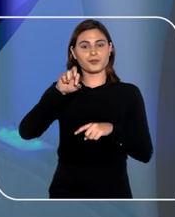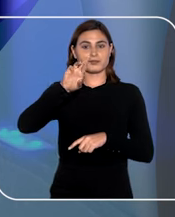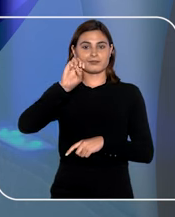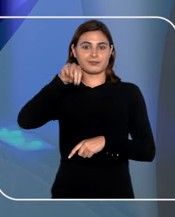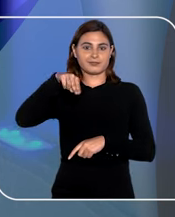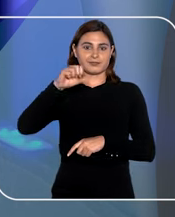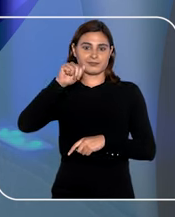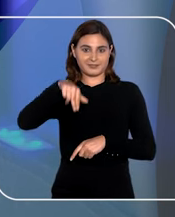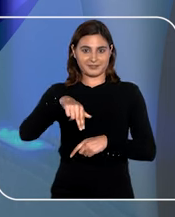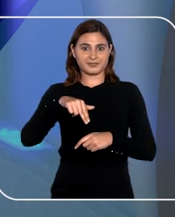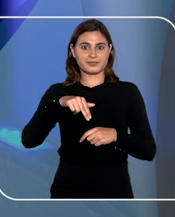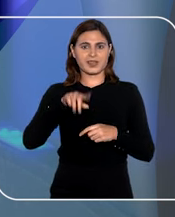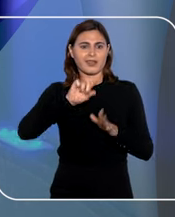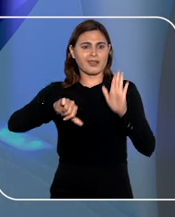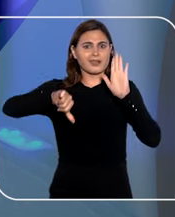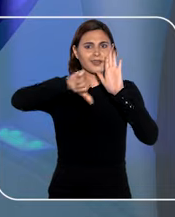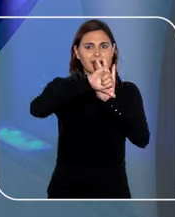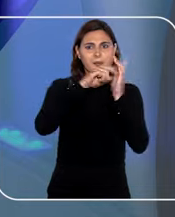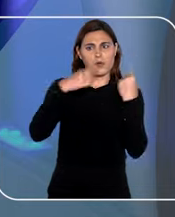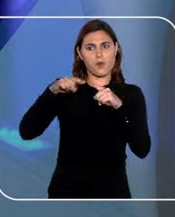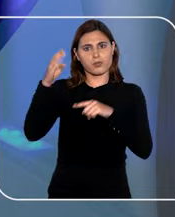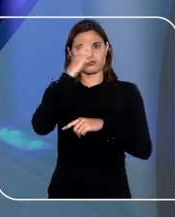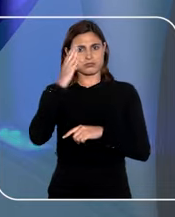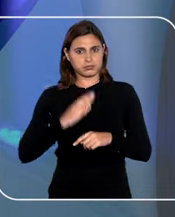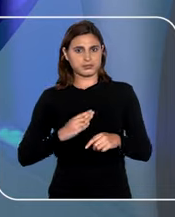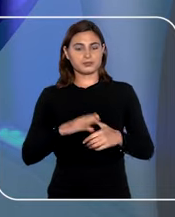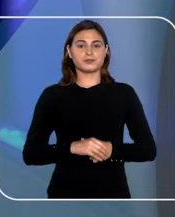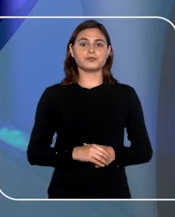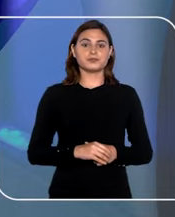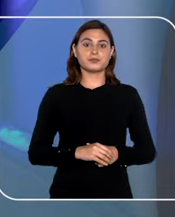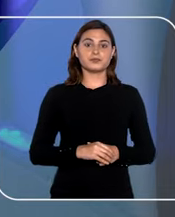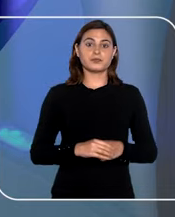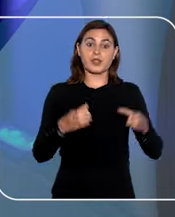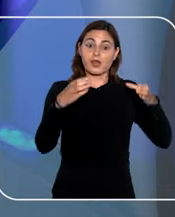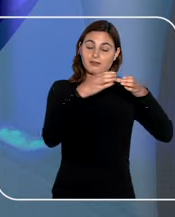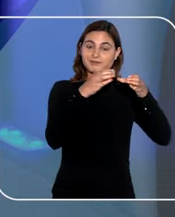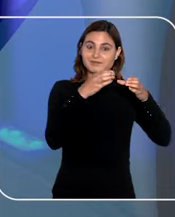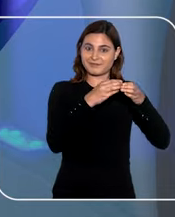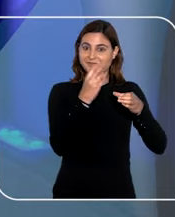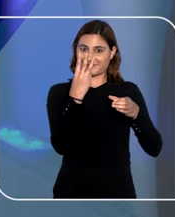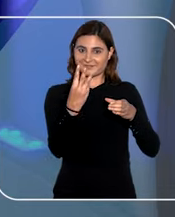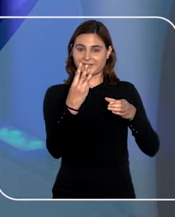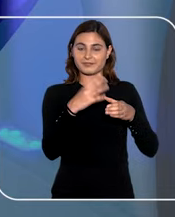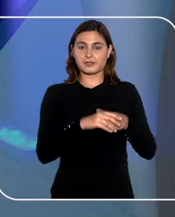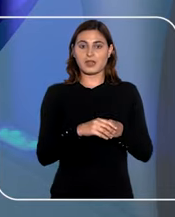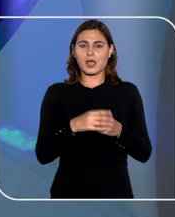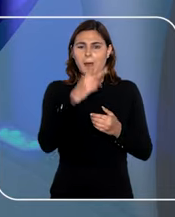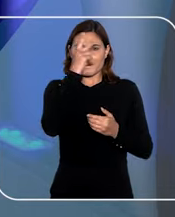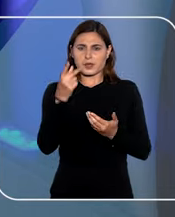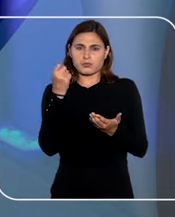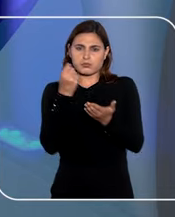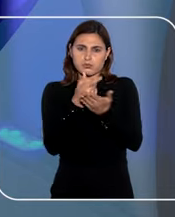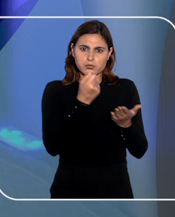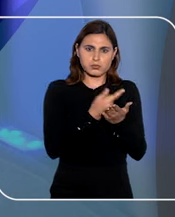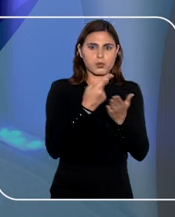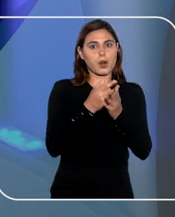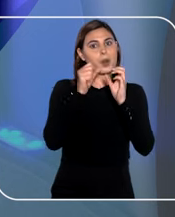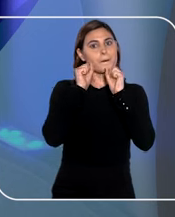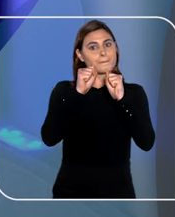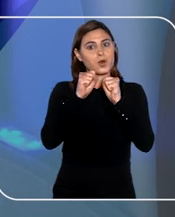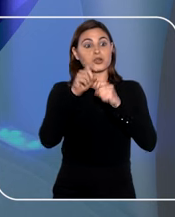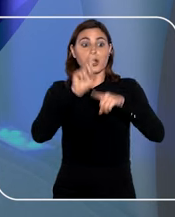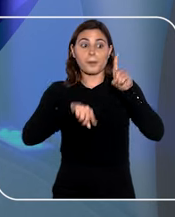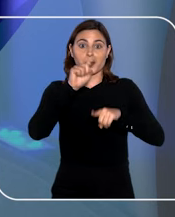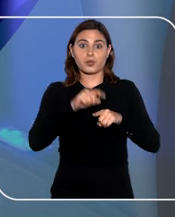Calheiros por crimes contra honra e para a terceira turma o consumidor pode exigir reparação se o